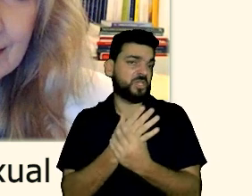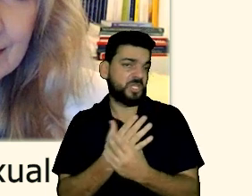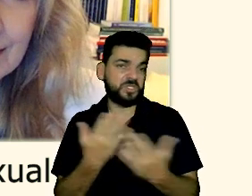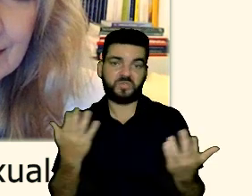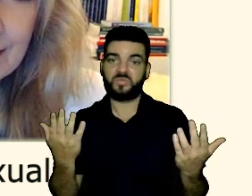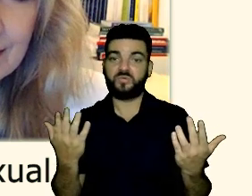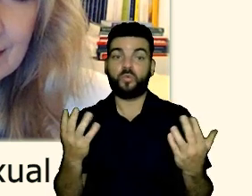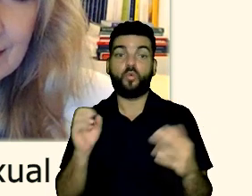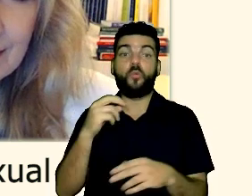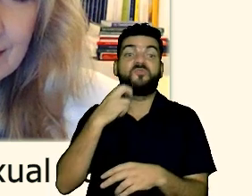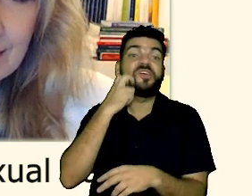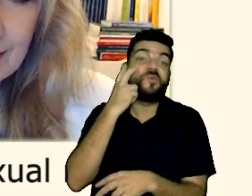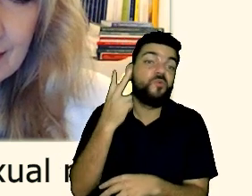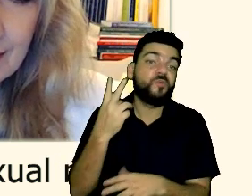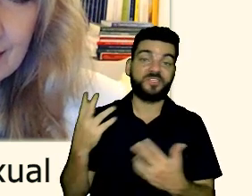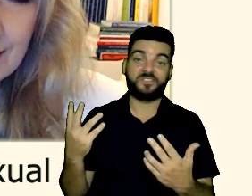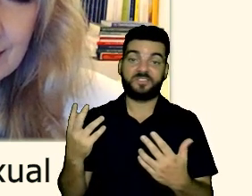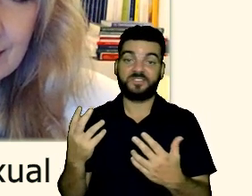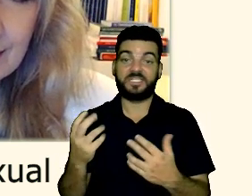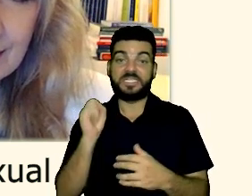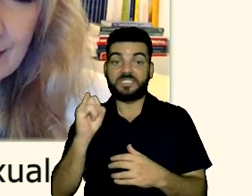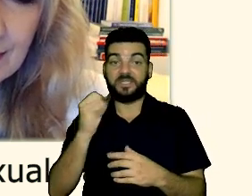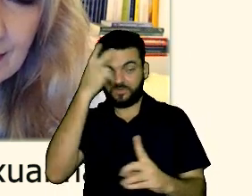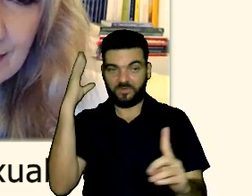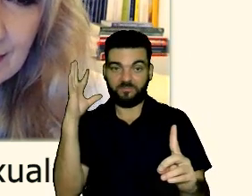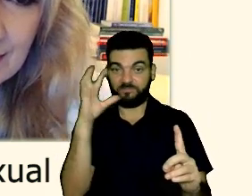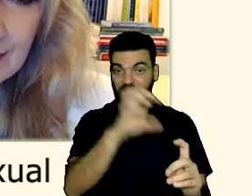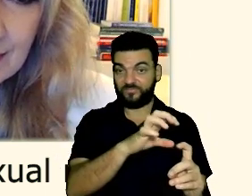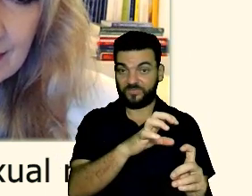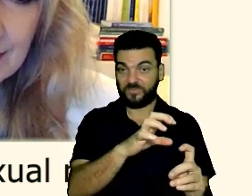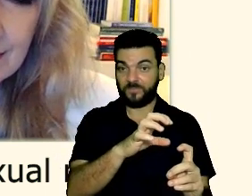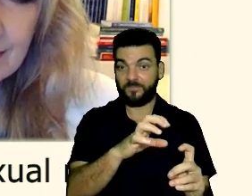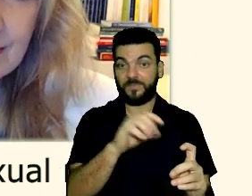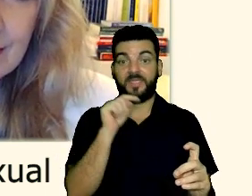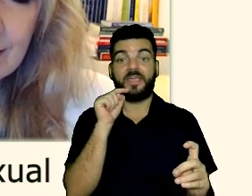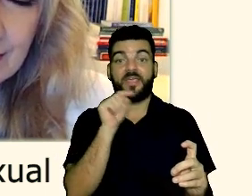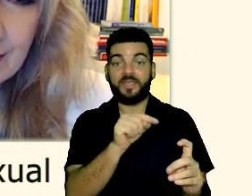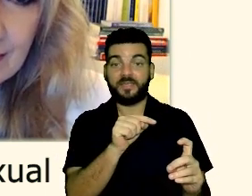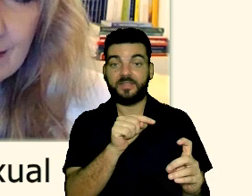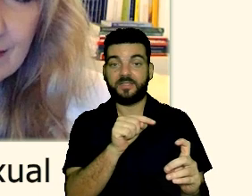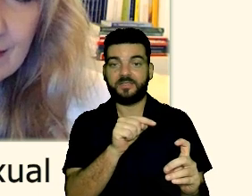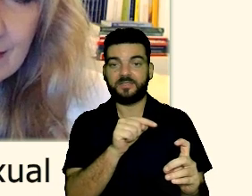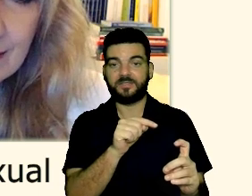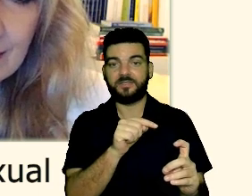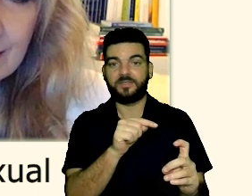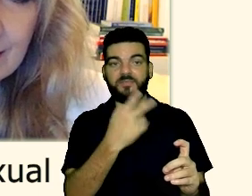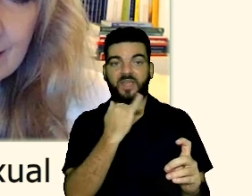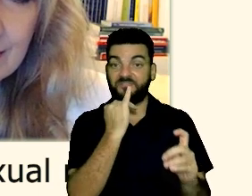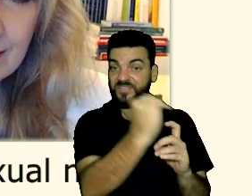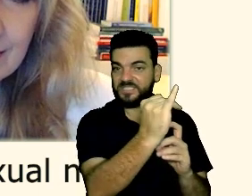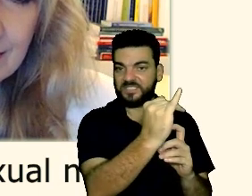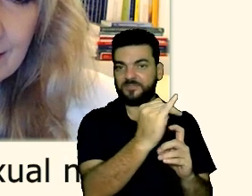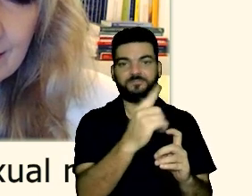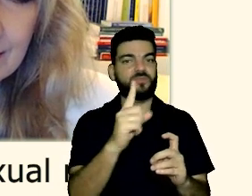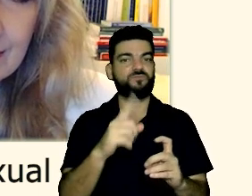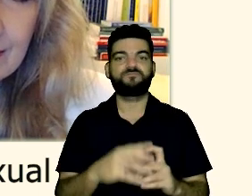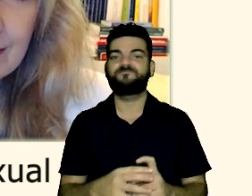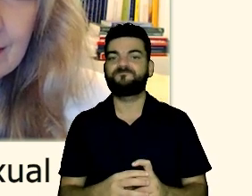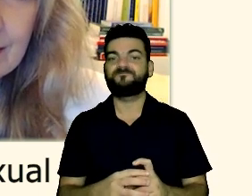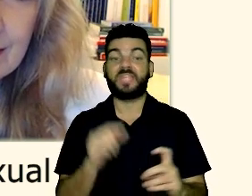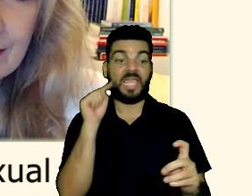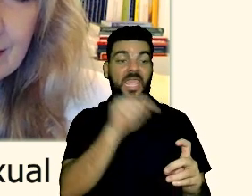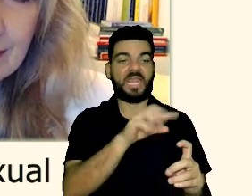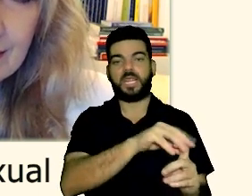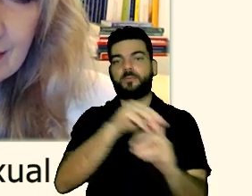na instituição que as pessoas têm muito medo da retaliação, e é sabido que o que acaba acontecendo quando a pessoa